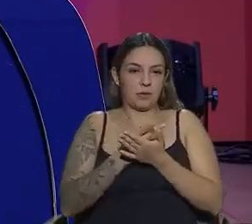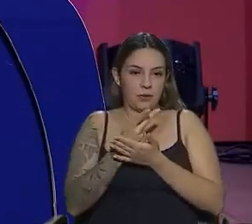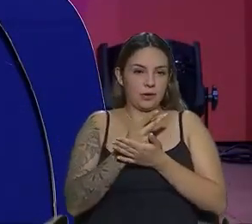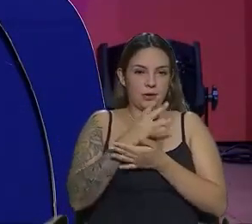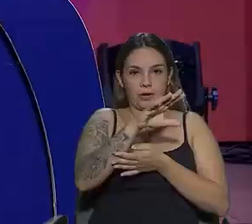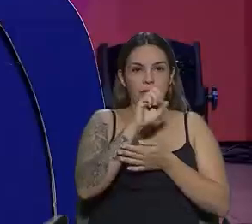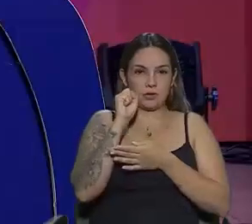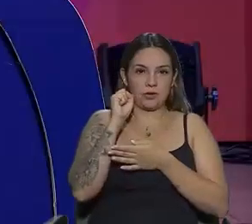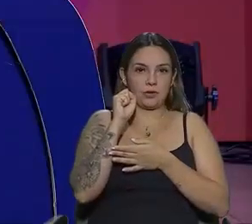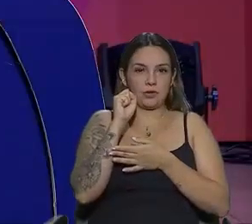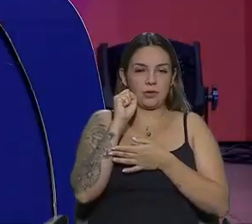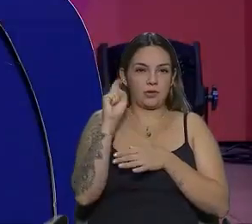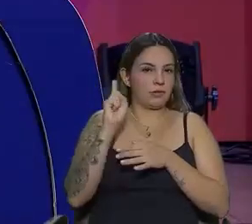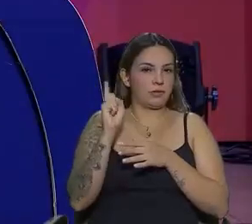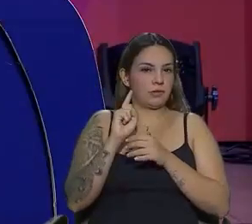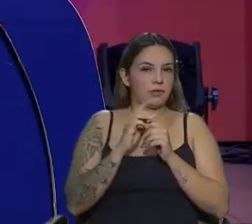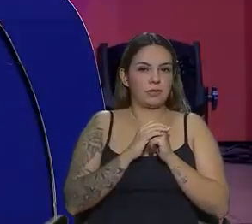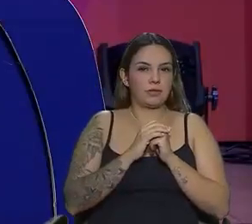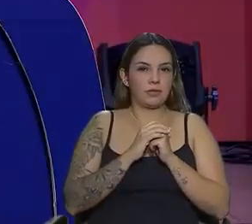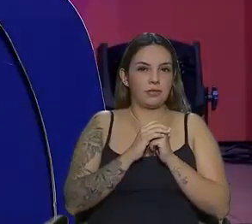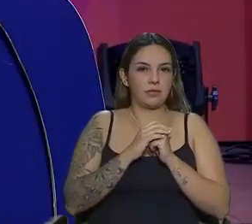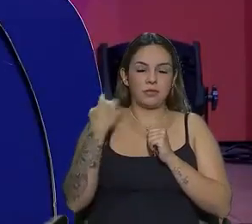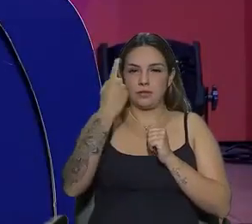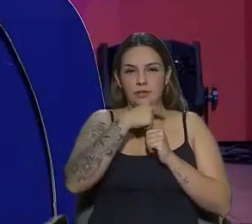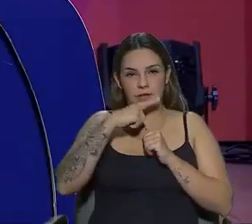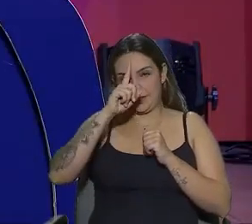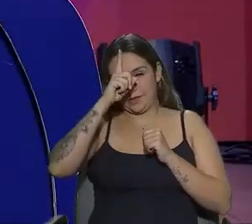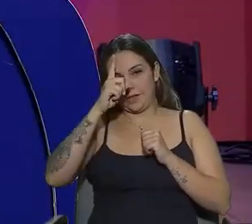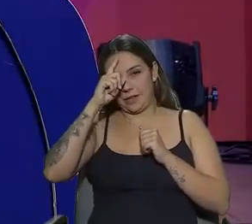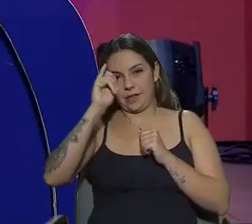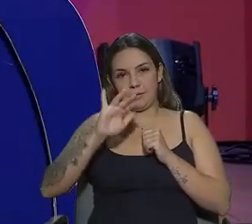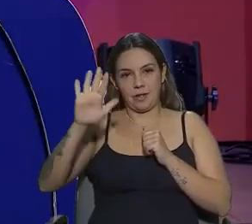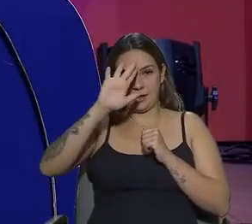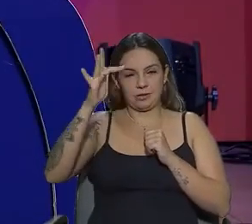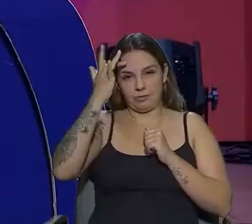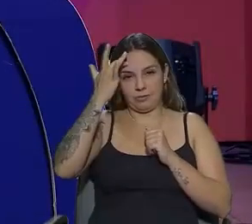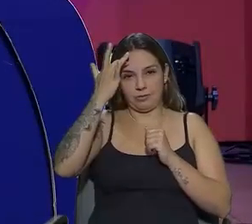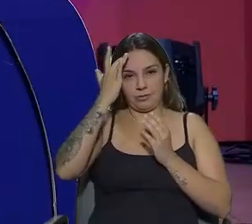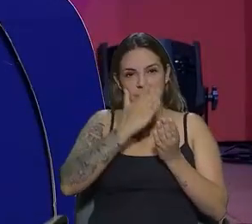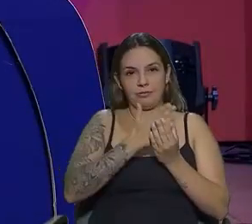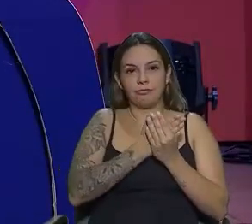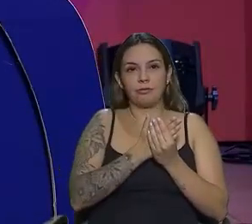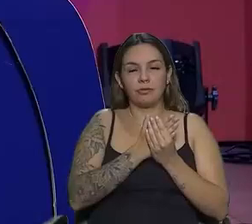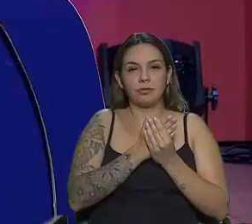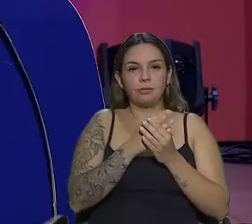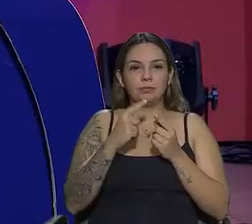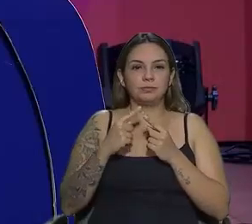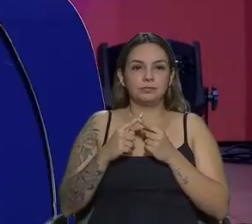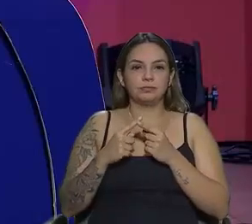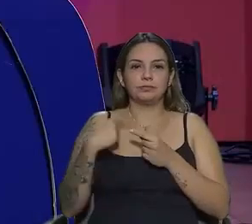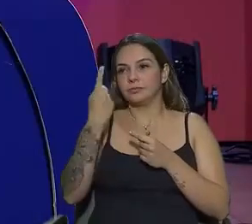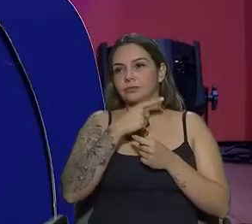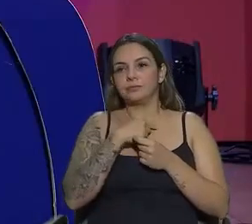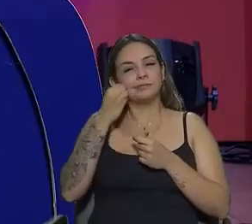procura e tira na hora. Não é assim que funciona. A gente é que cria essa imagem da memória como um arquivo, porque